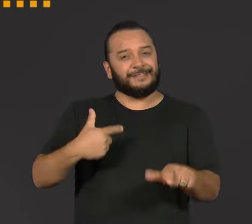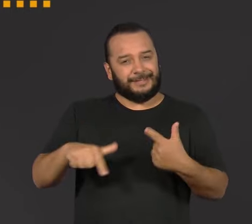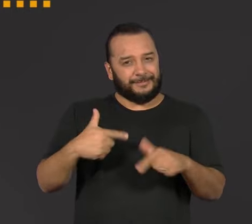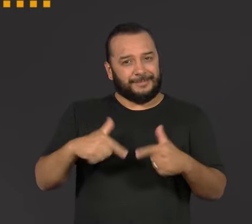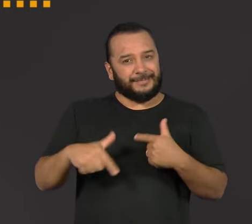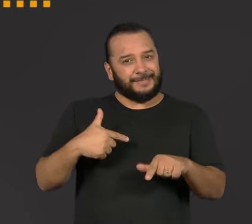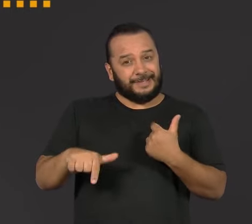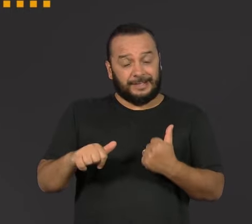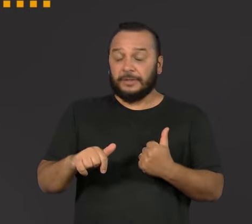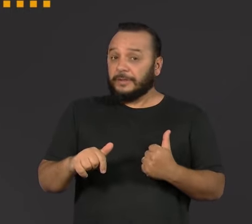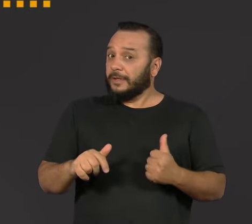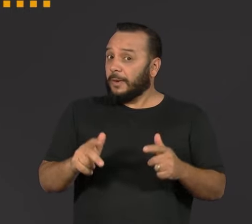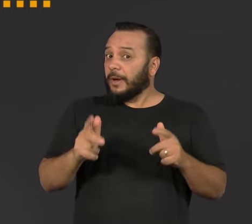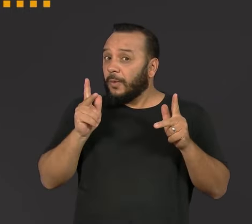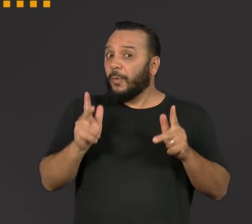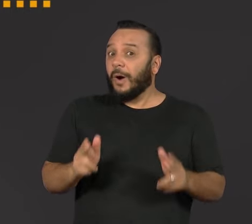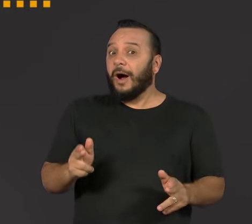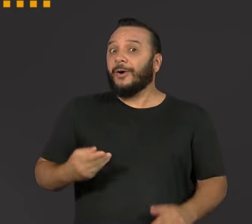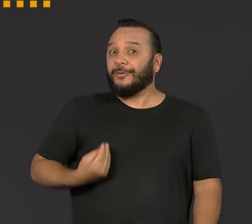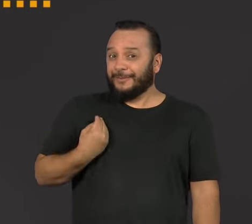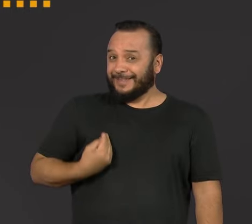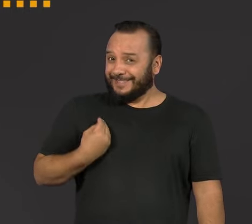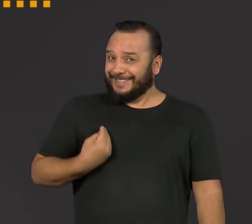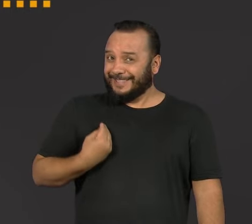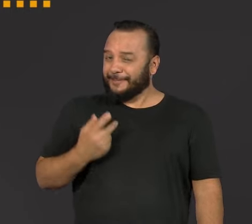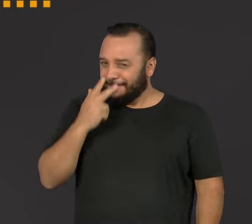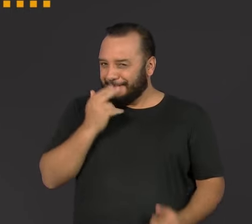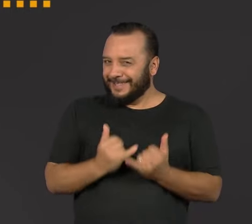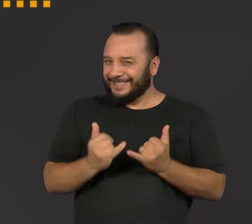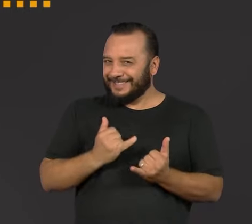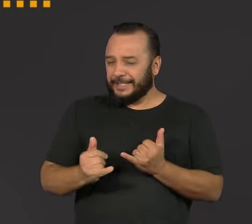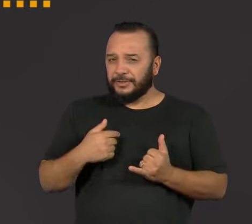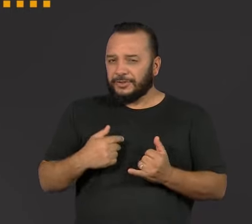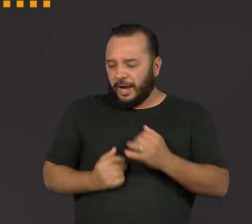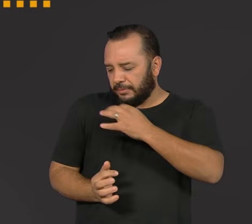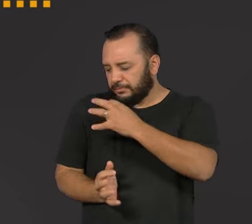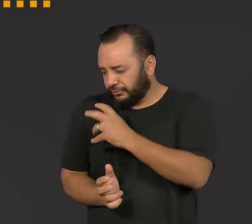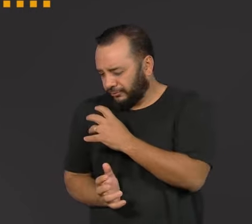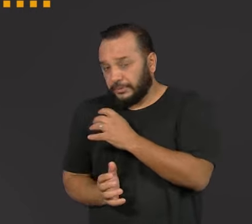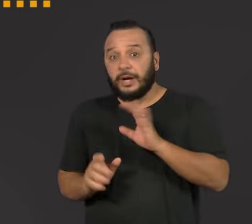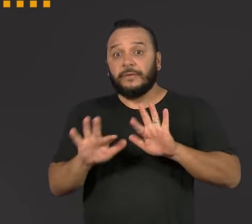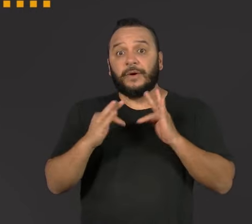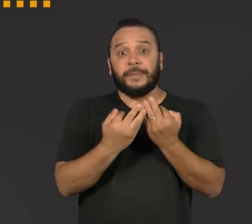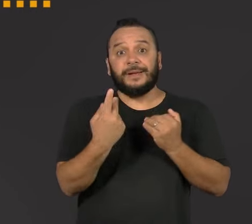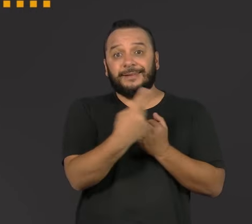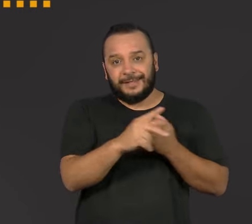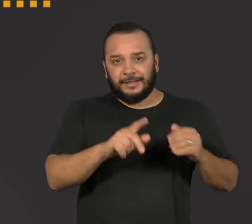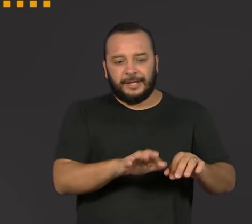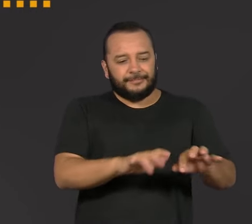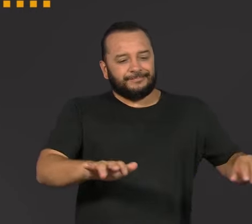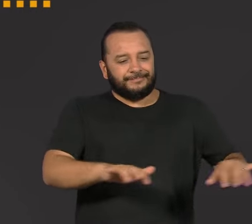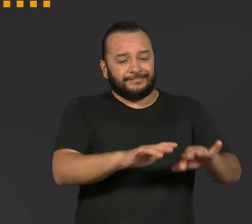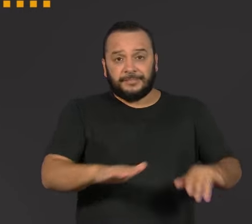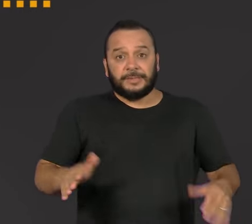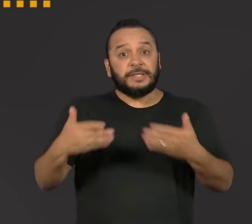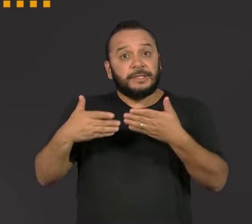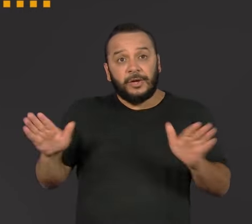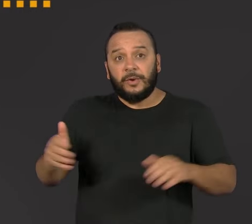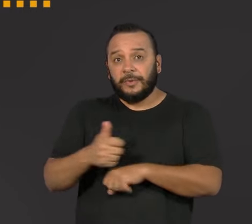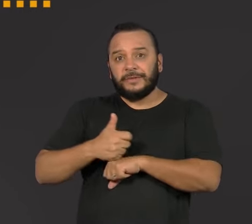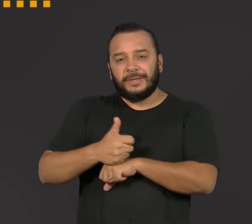quase o que ele tem de vida. Saxofonista, em uma família de pianistas, fez sua estreia profissional